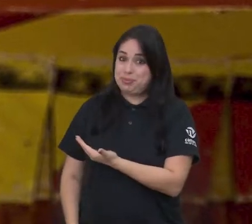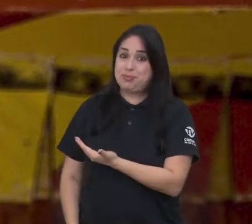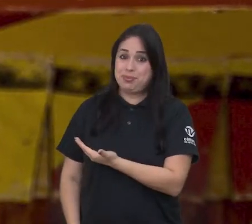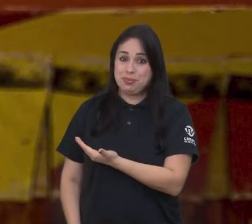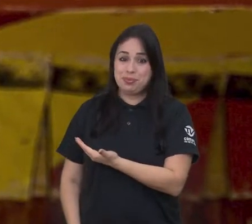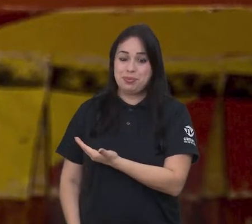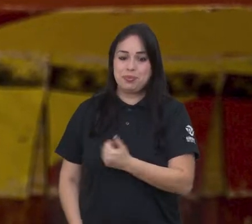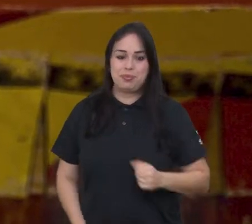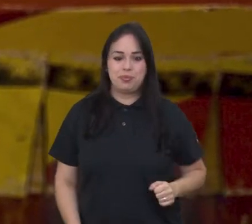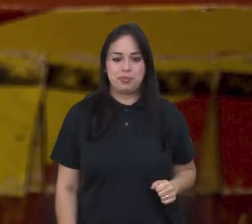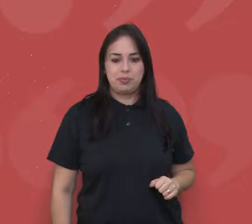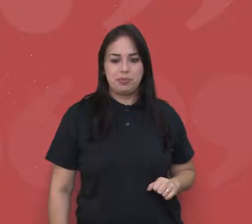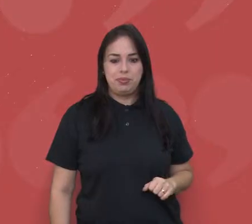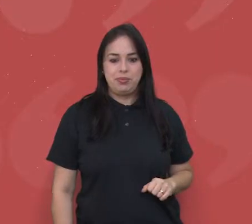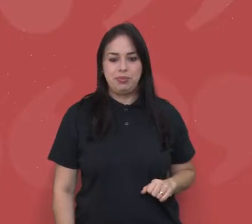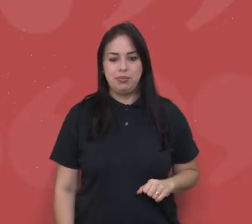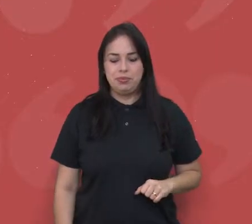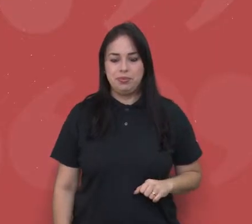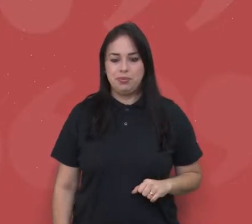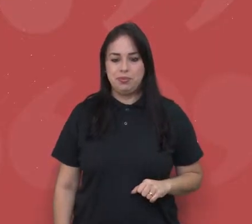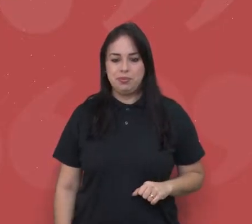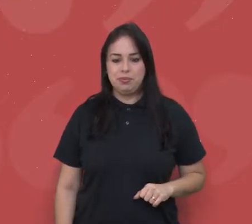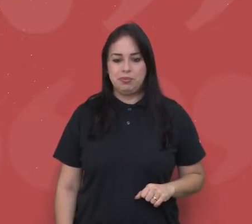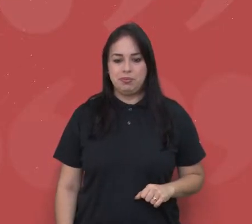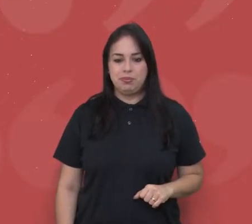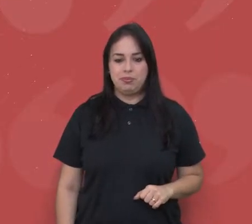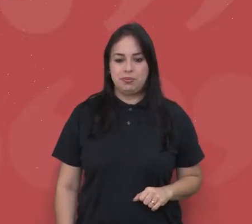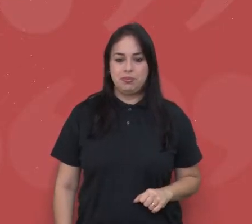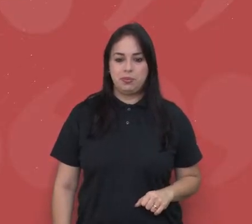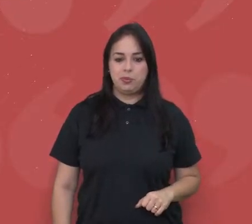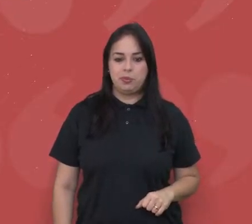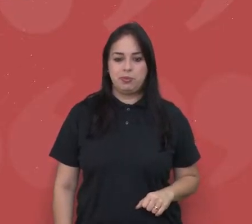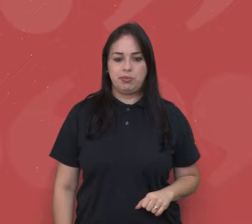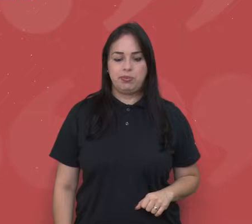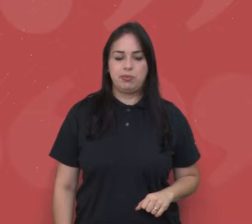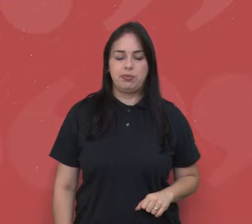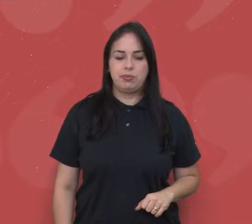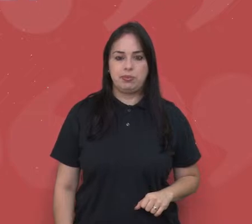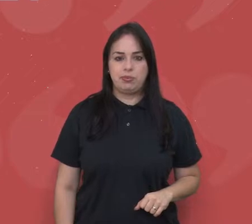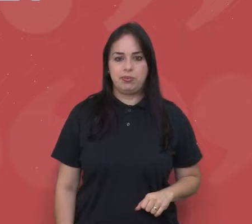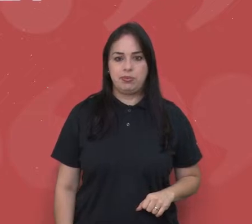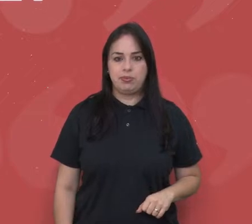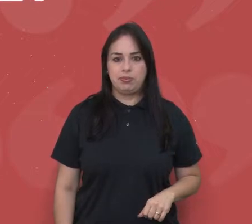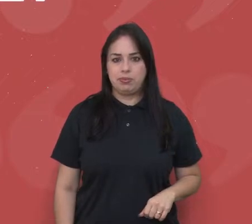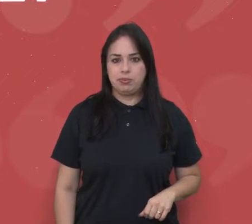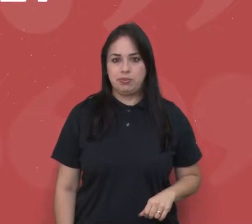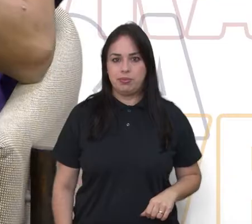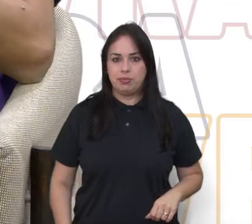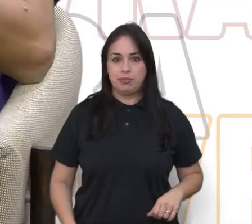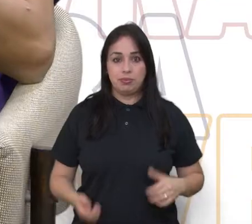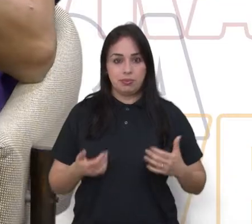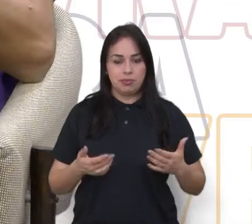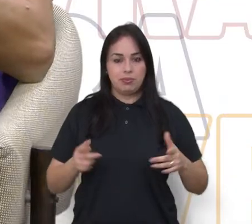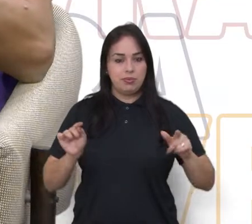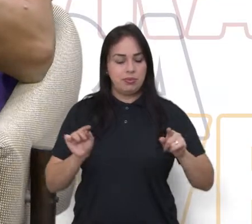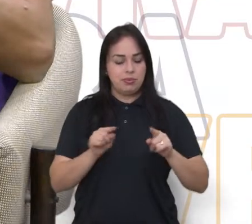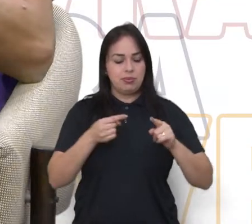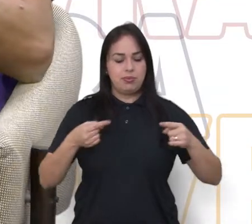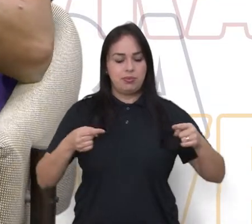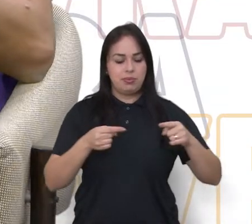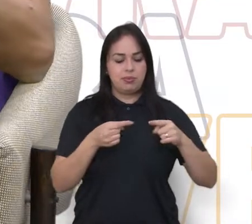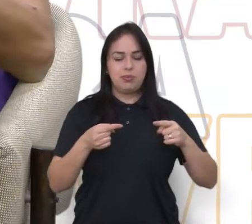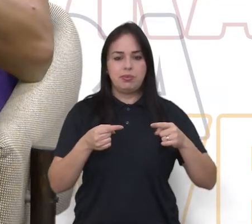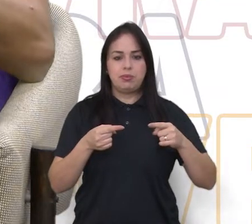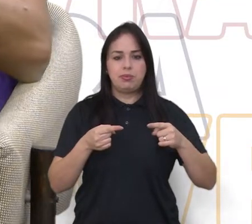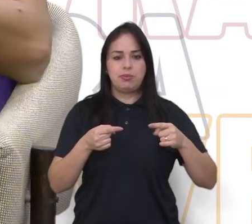de tecido e espuma. Como a música contribui para a educação ambiental? A música,